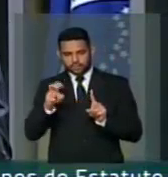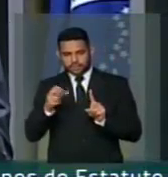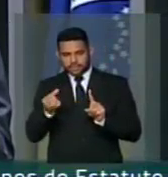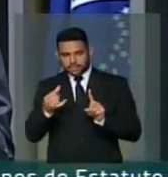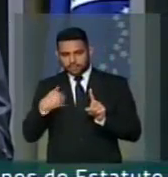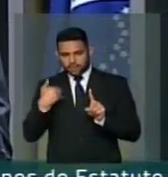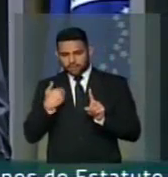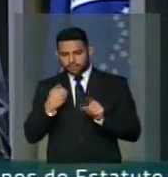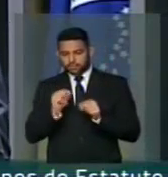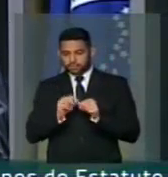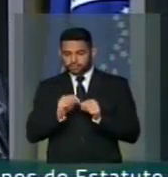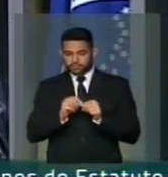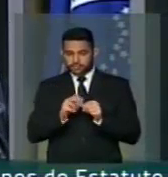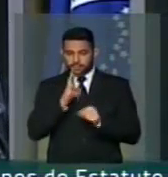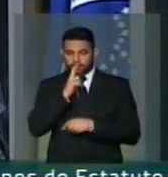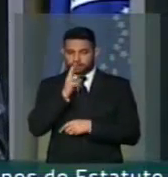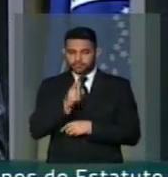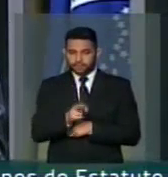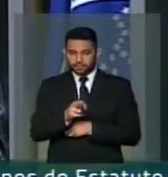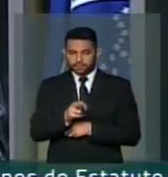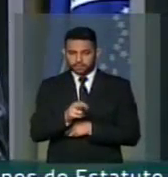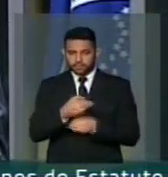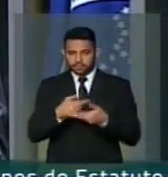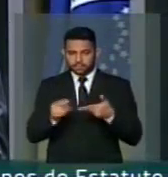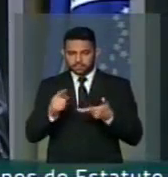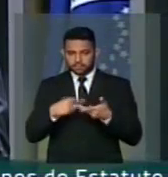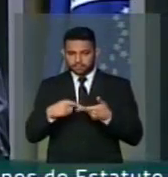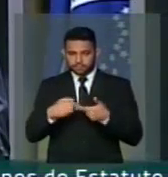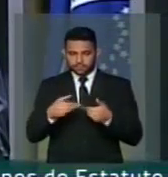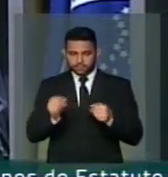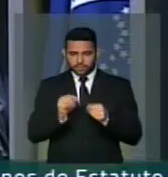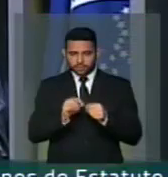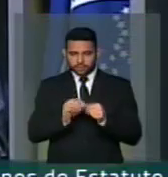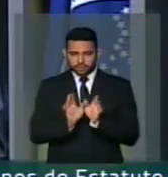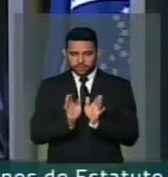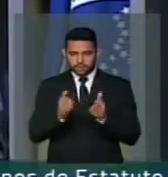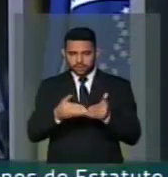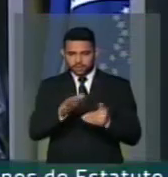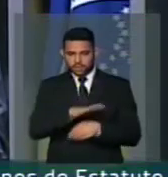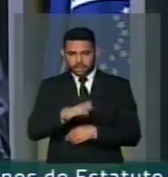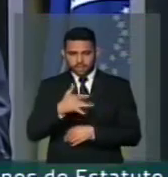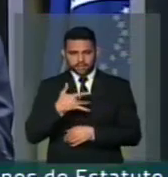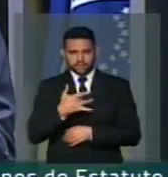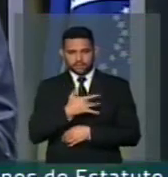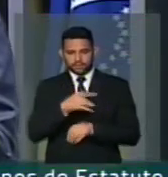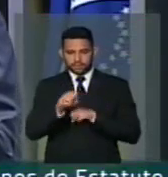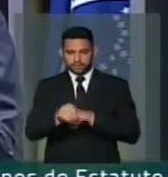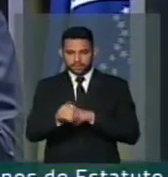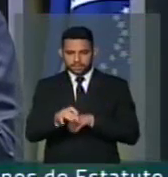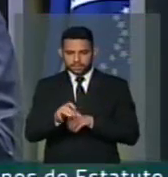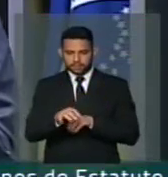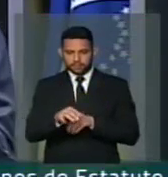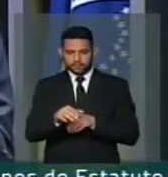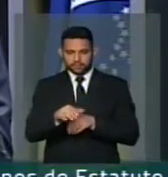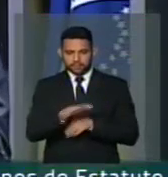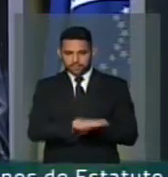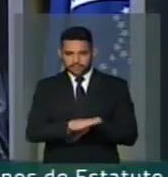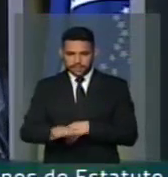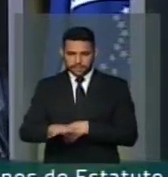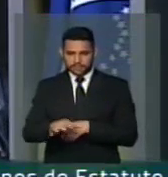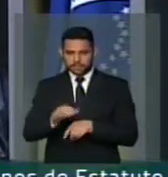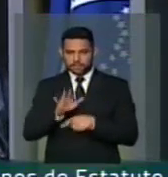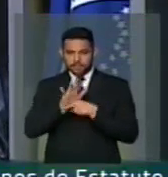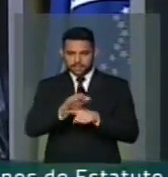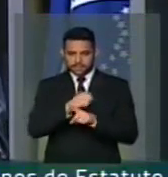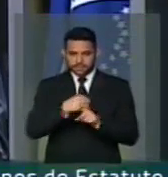vida. Em resposta à atenção parcial e precária, concentrada na área da saúde, da educação infantil e na assistência